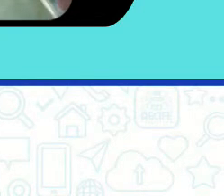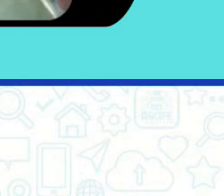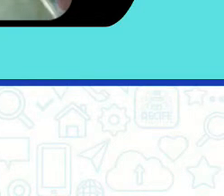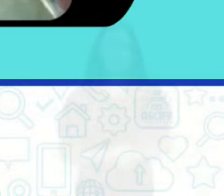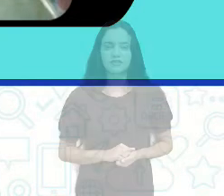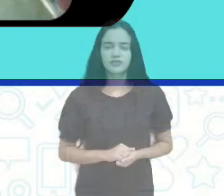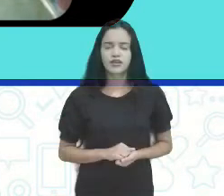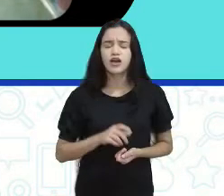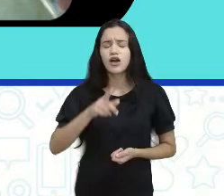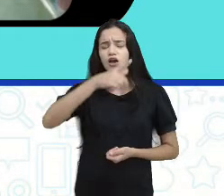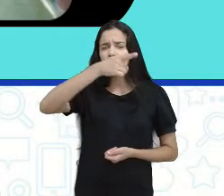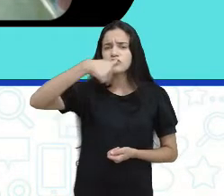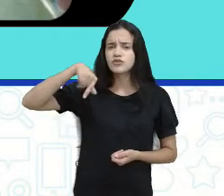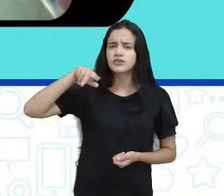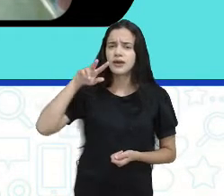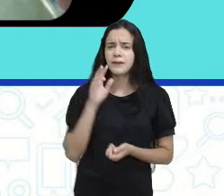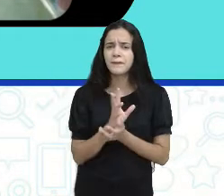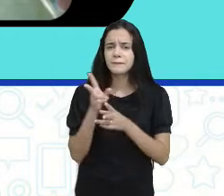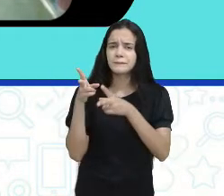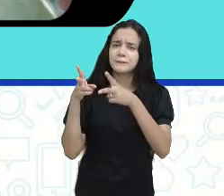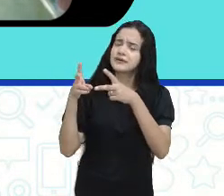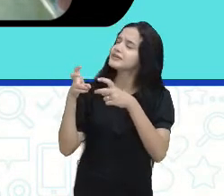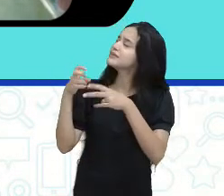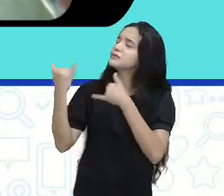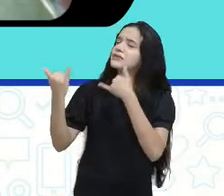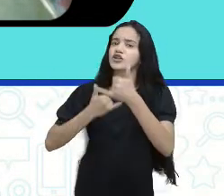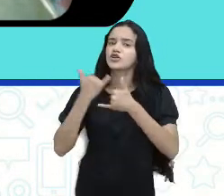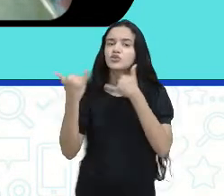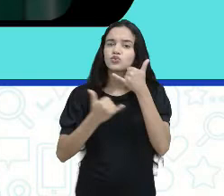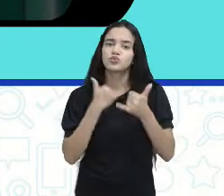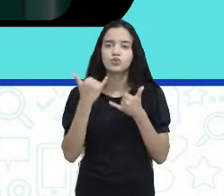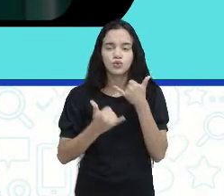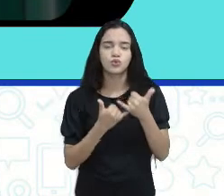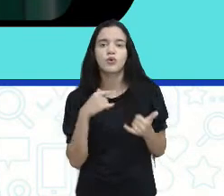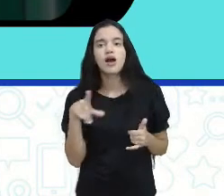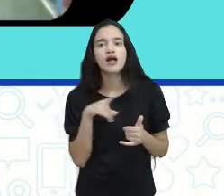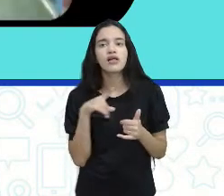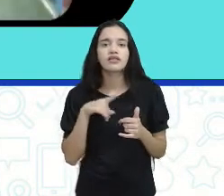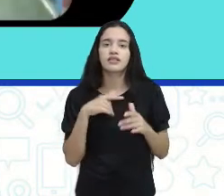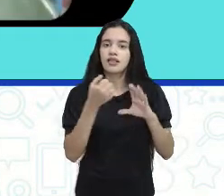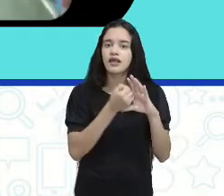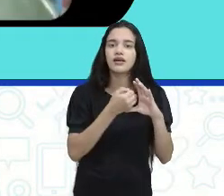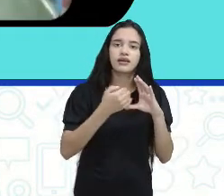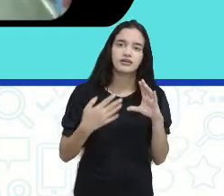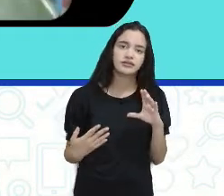E aí, ó, vocês percebem que o jogo ele tem a característica, né,